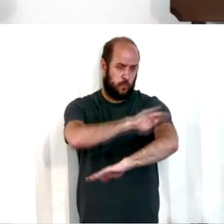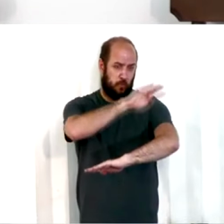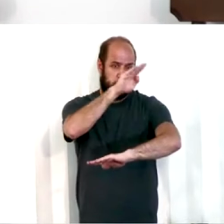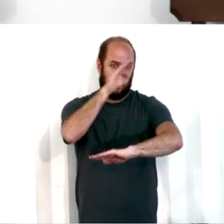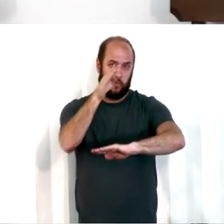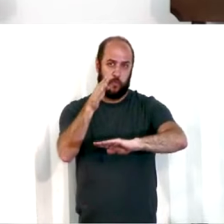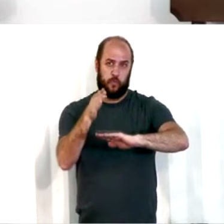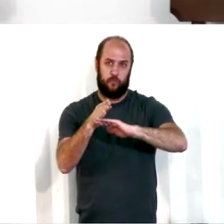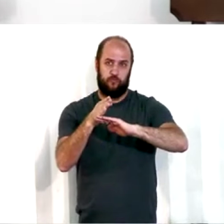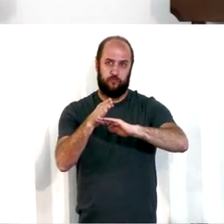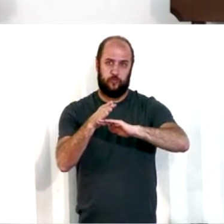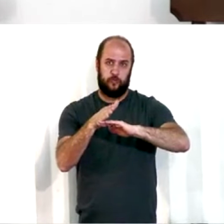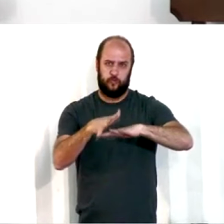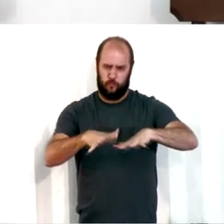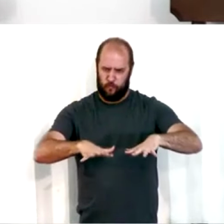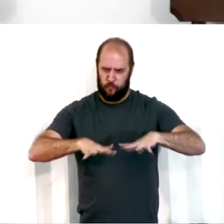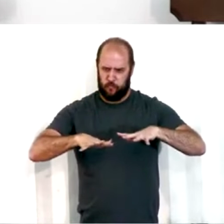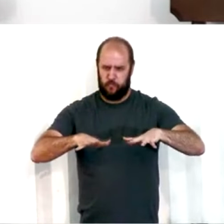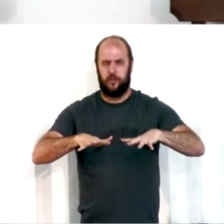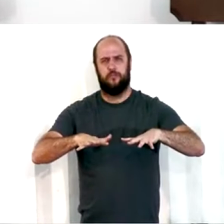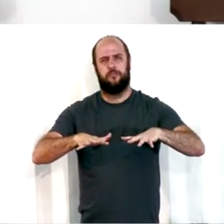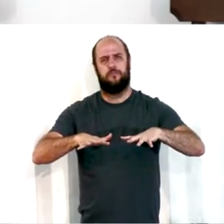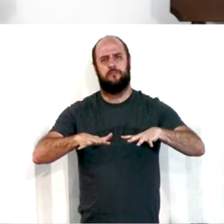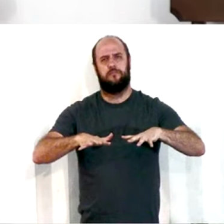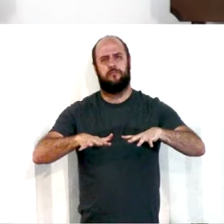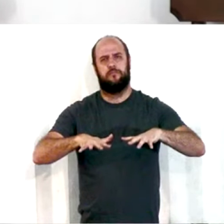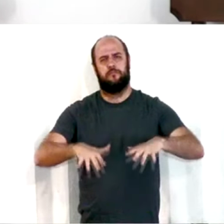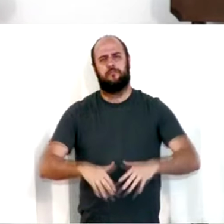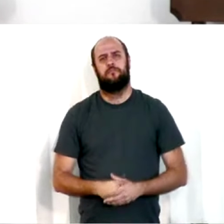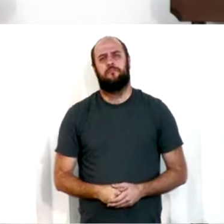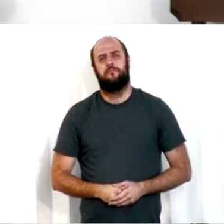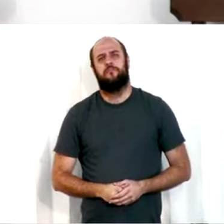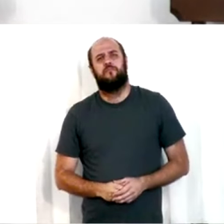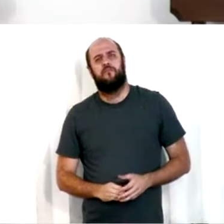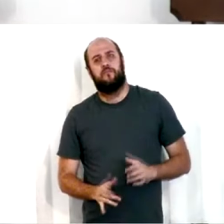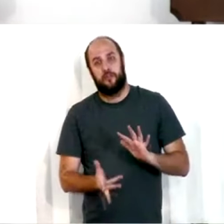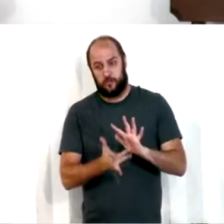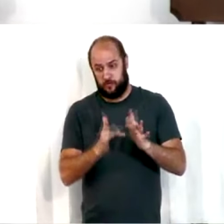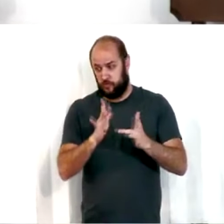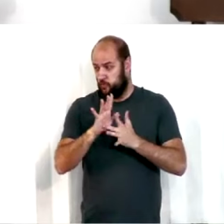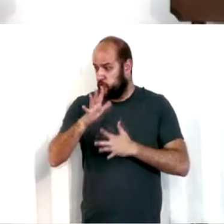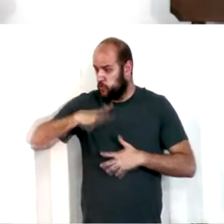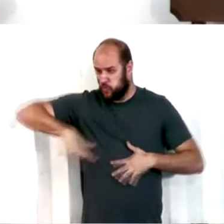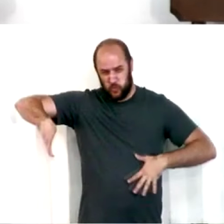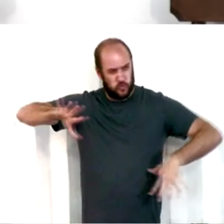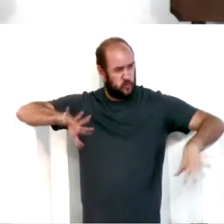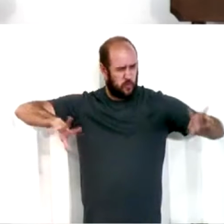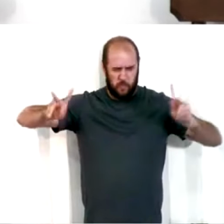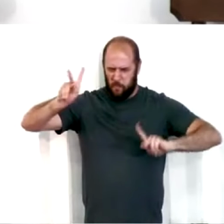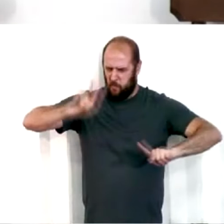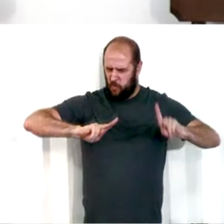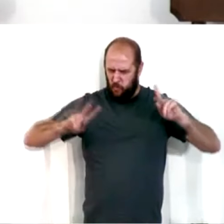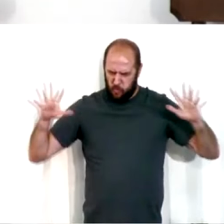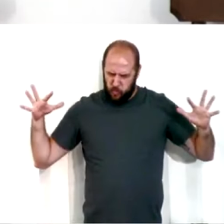que se estabeleceu sobre toda a casa e sobre todo o outeiro. E para ele afluíram todos os